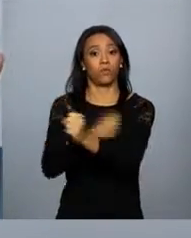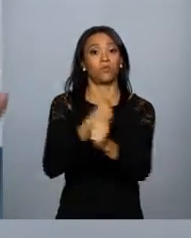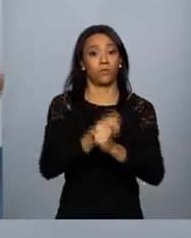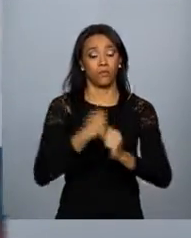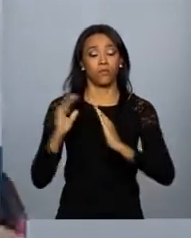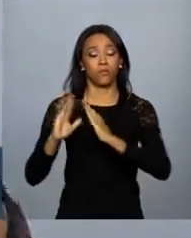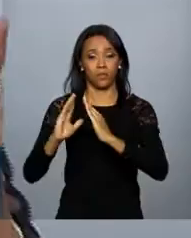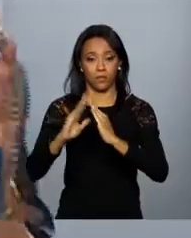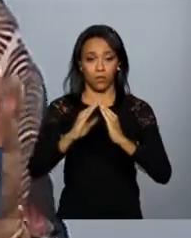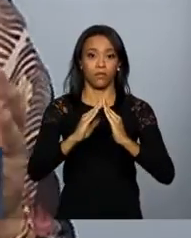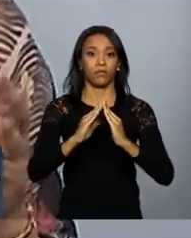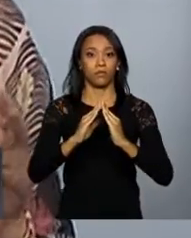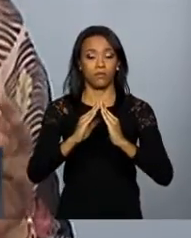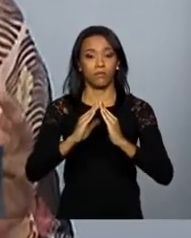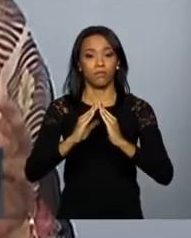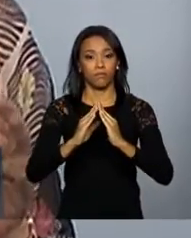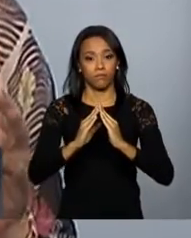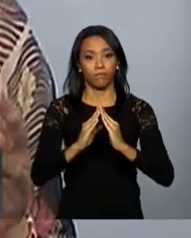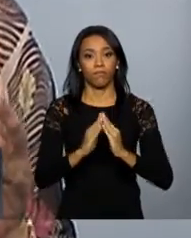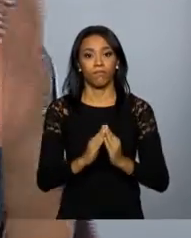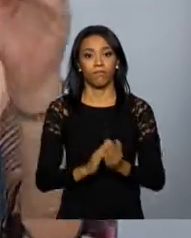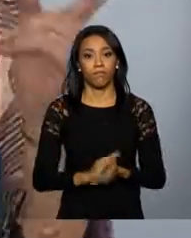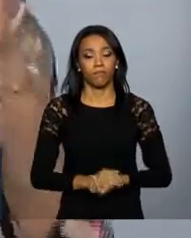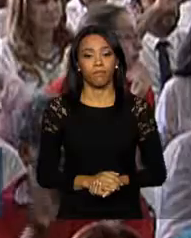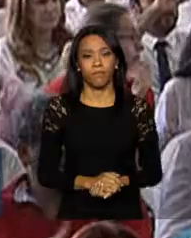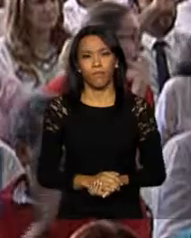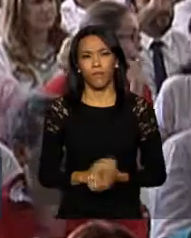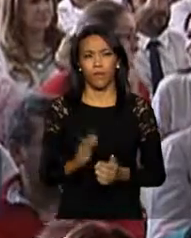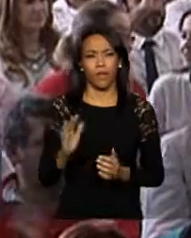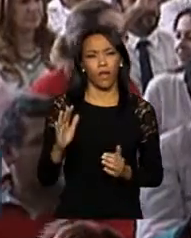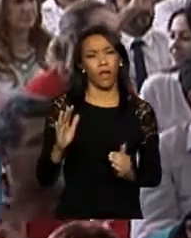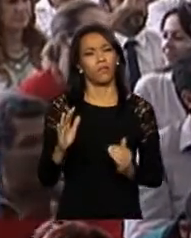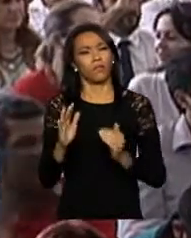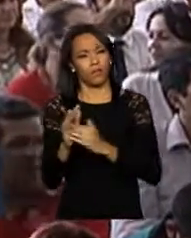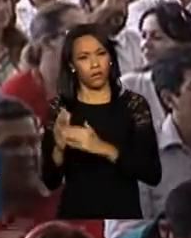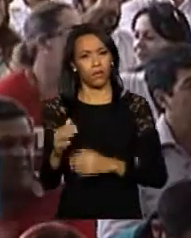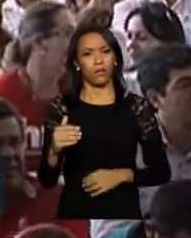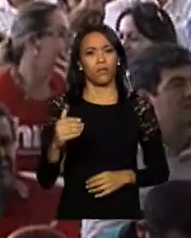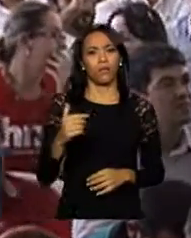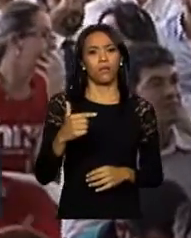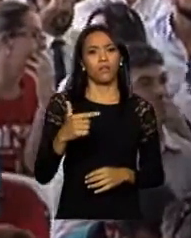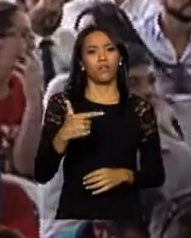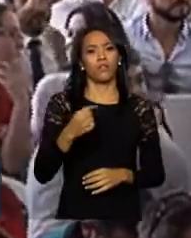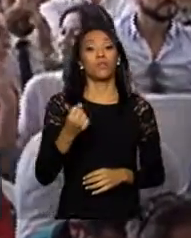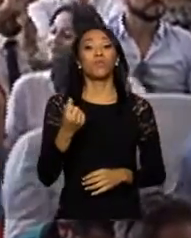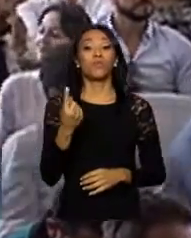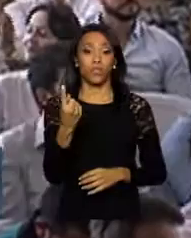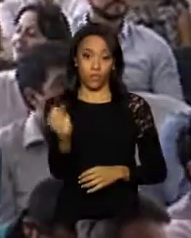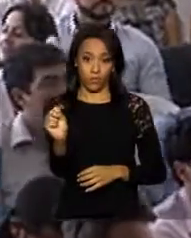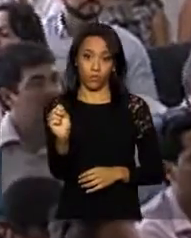moradias em até 2018.